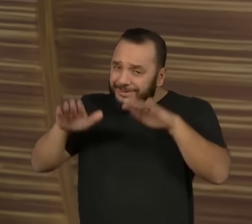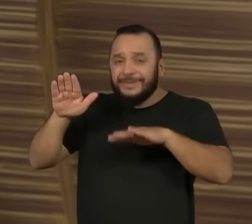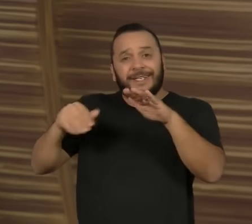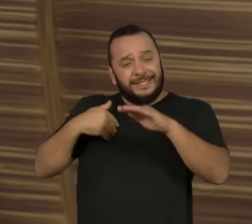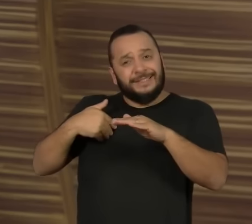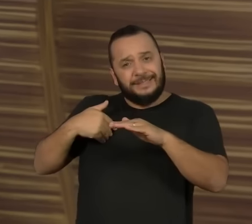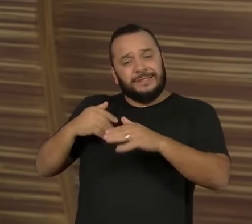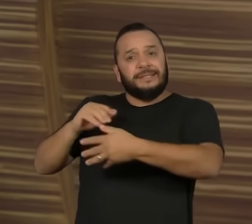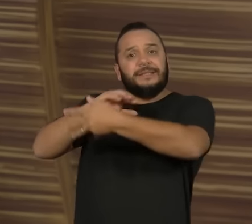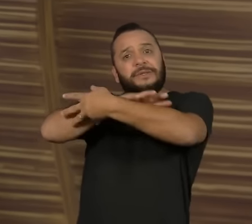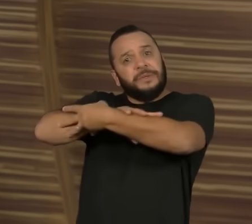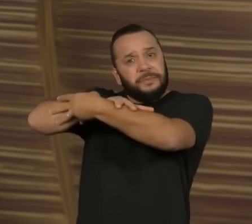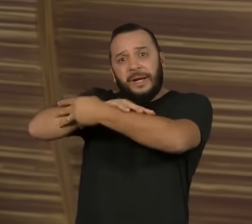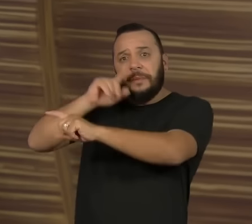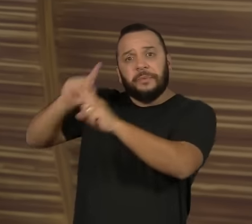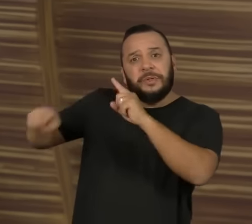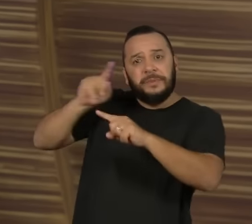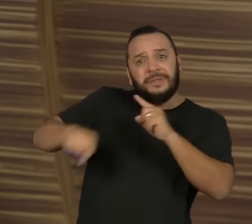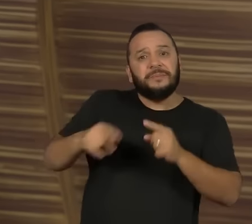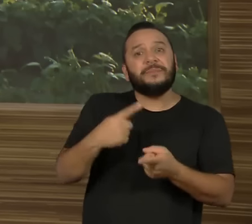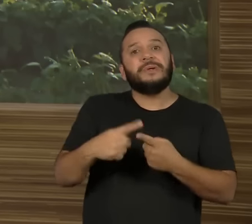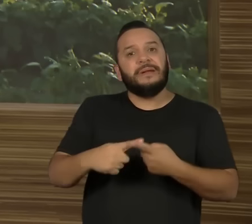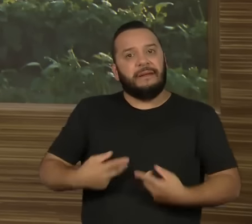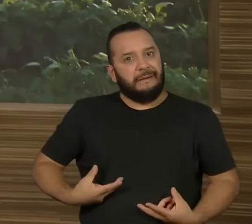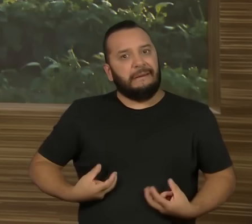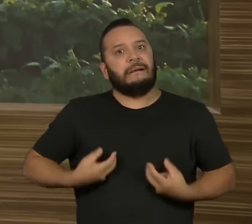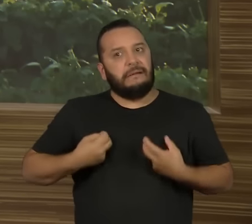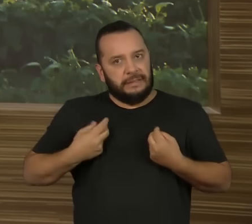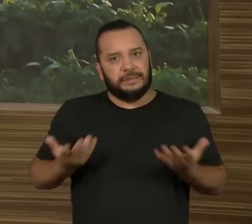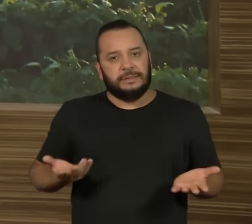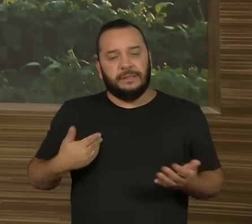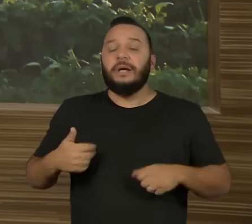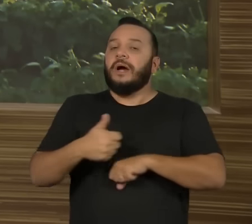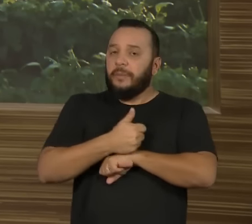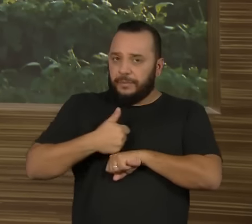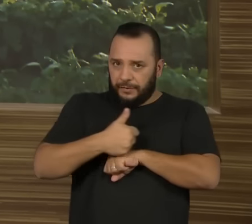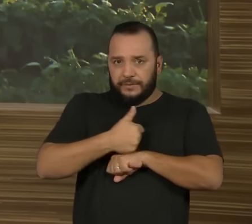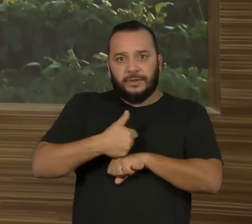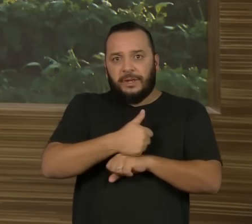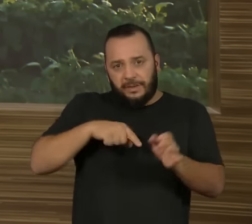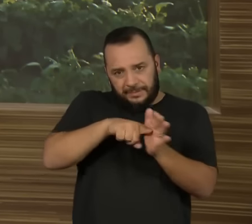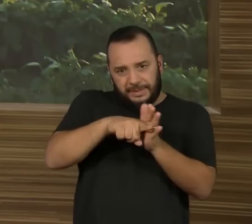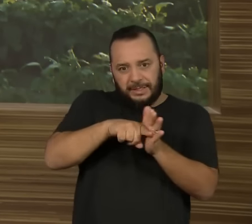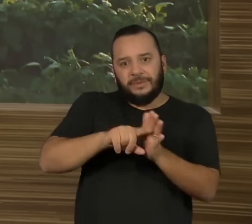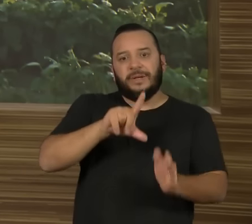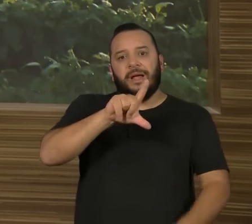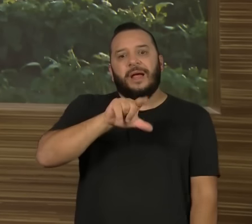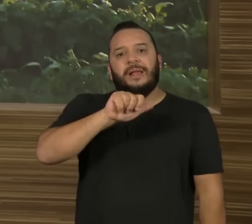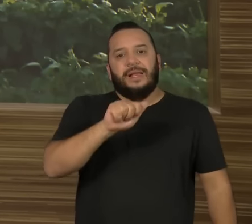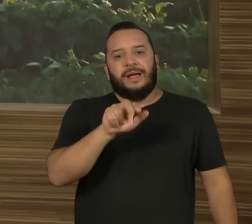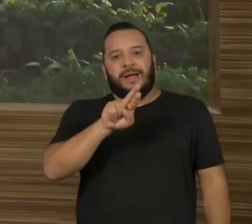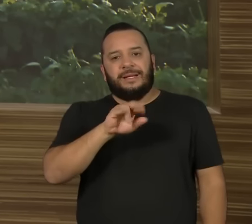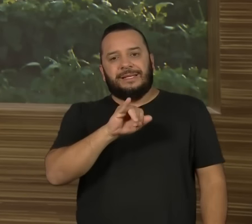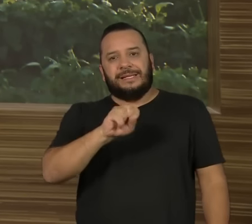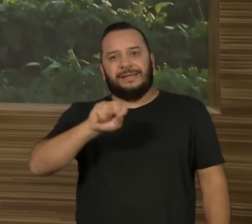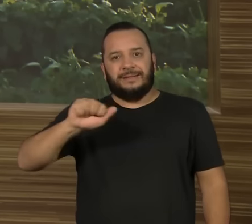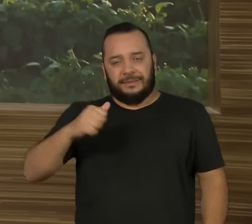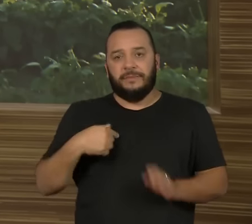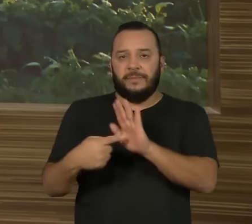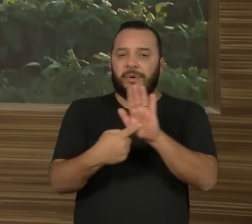do país porque podem causar câncer. A geógrafa e pesquisadora Larissa Bombardi trata do assunto no livro